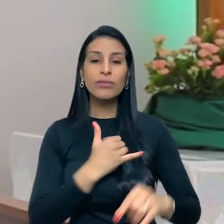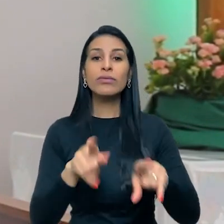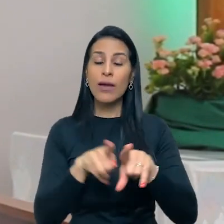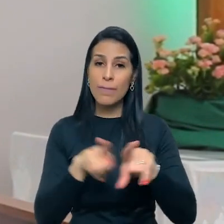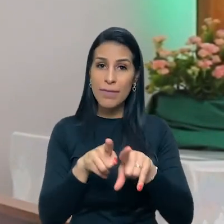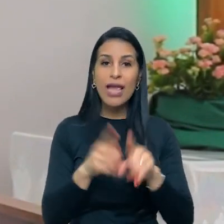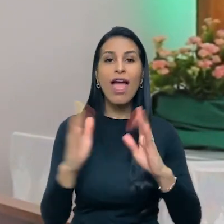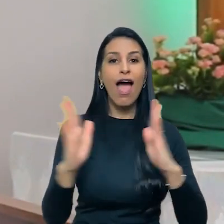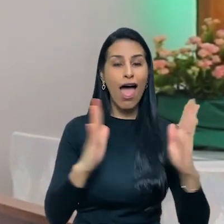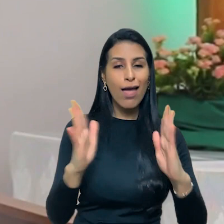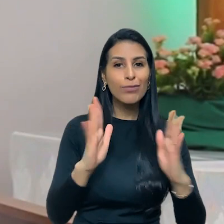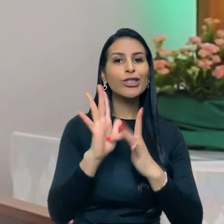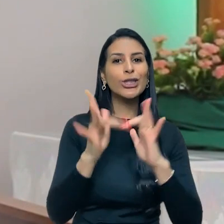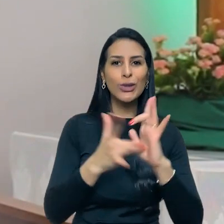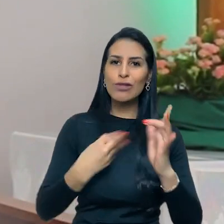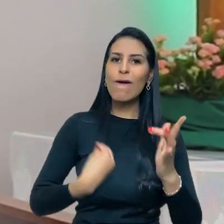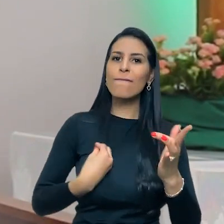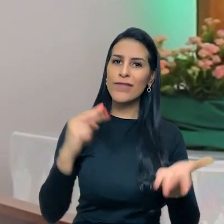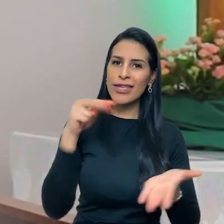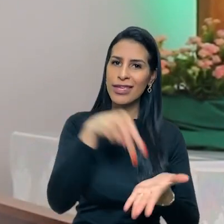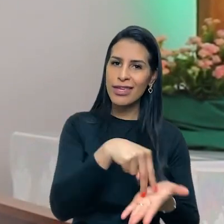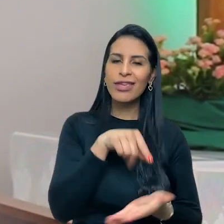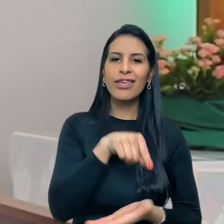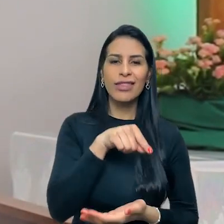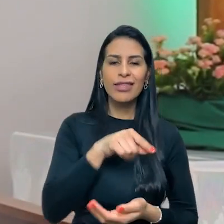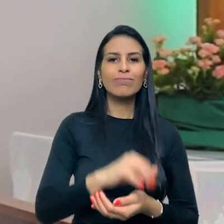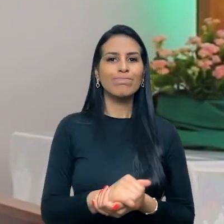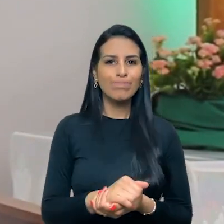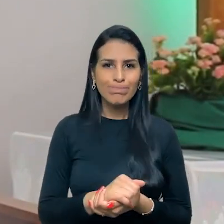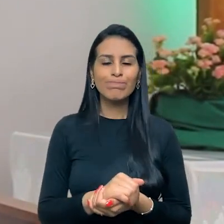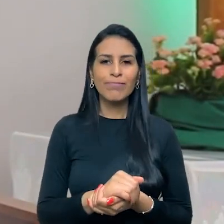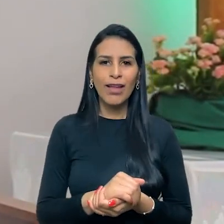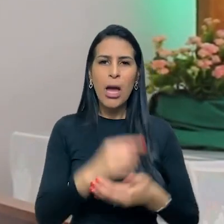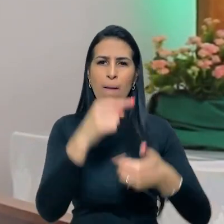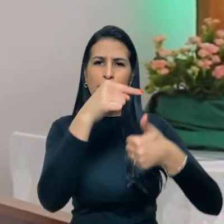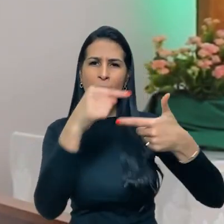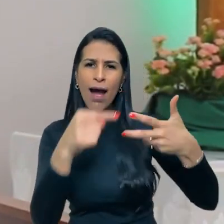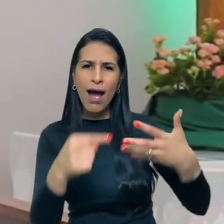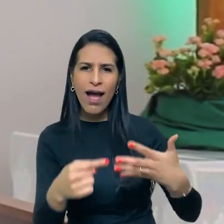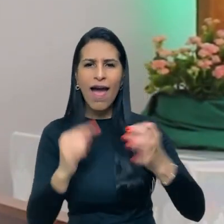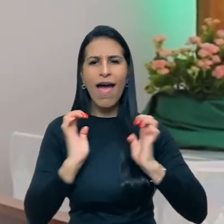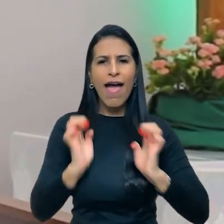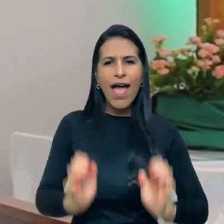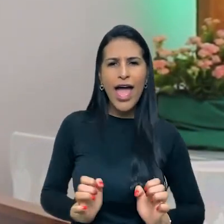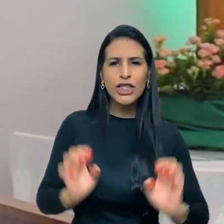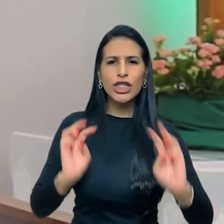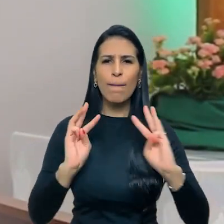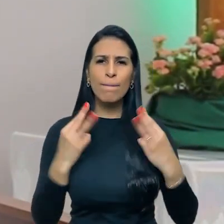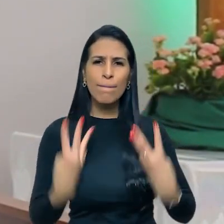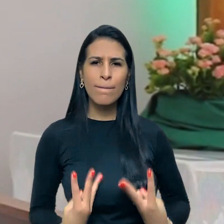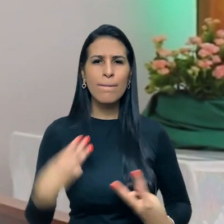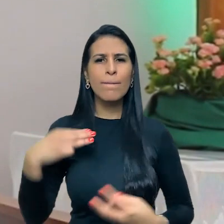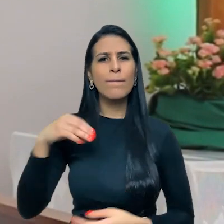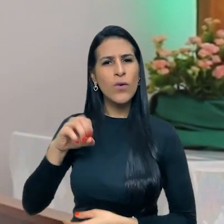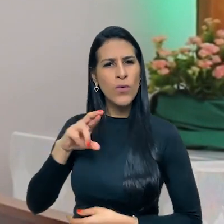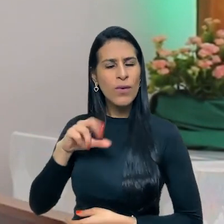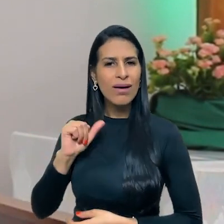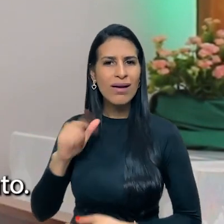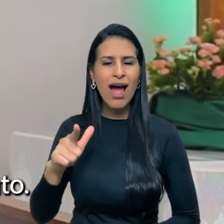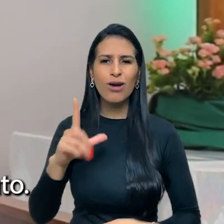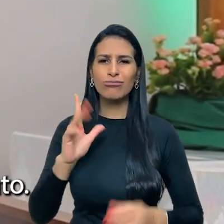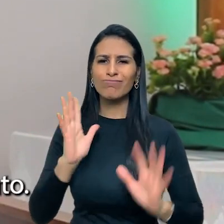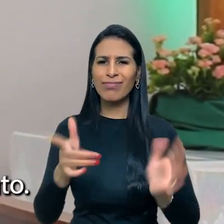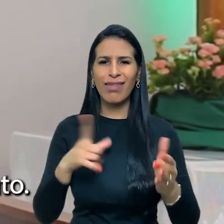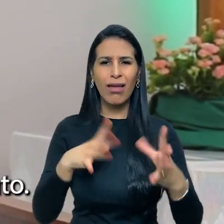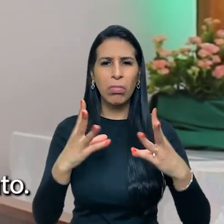da presença física de Jesus. Os valores éticos e morais, eles continuam perdendo seu espaço.